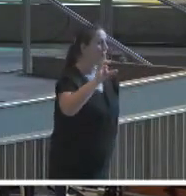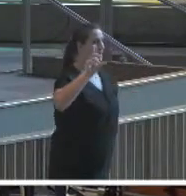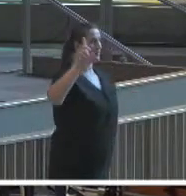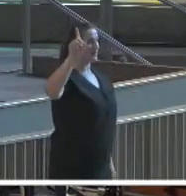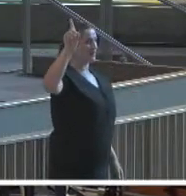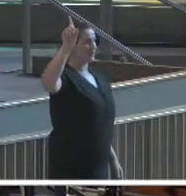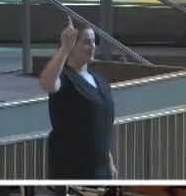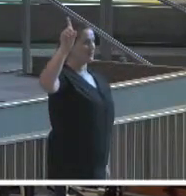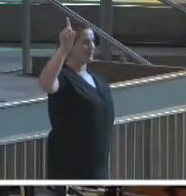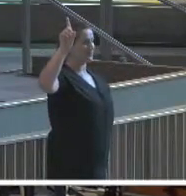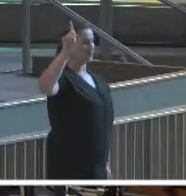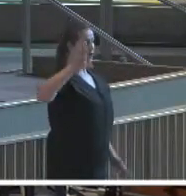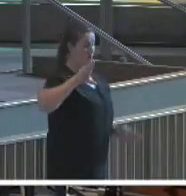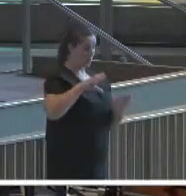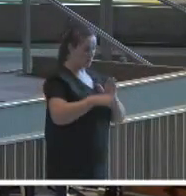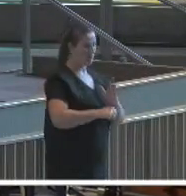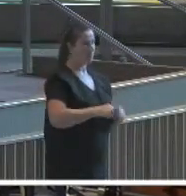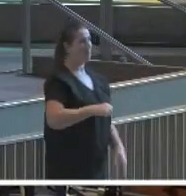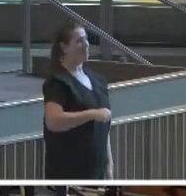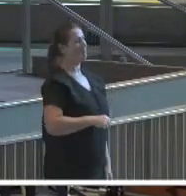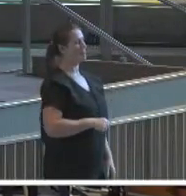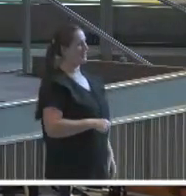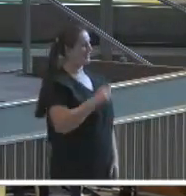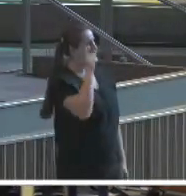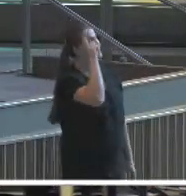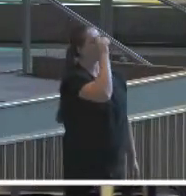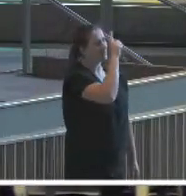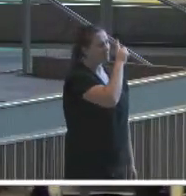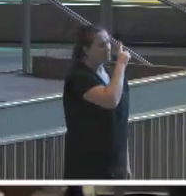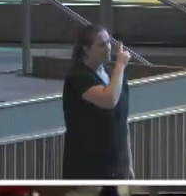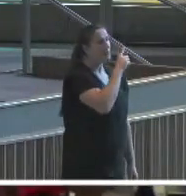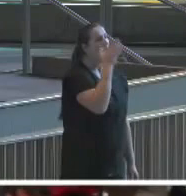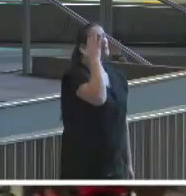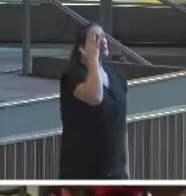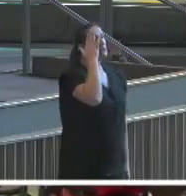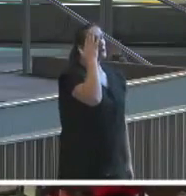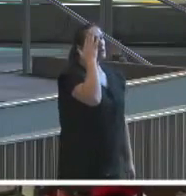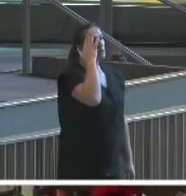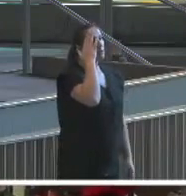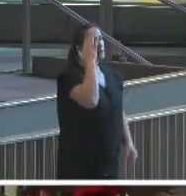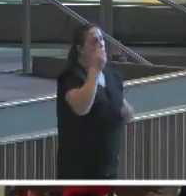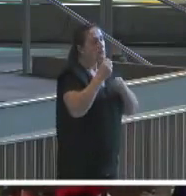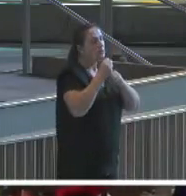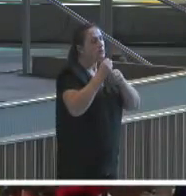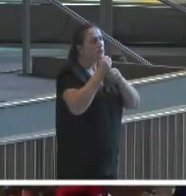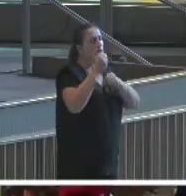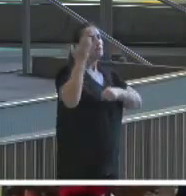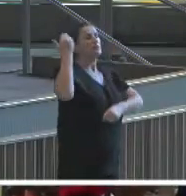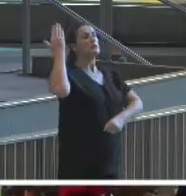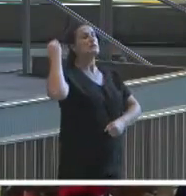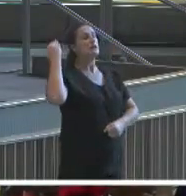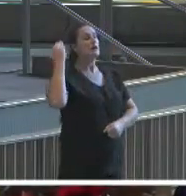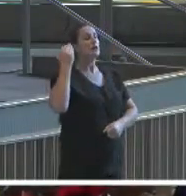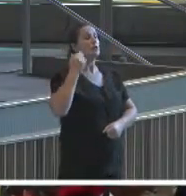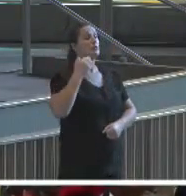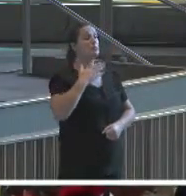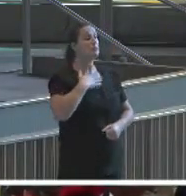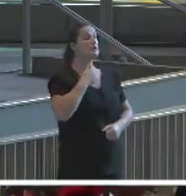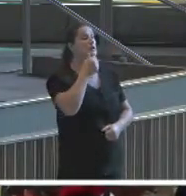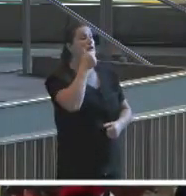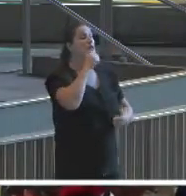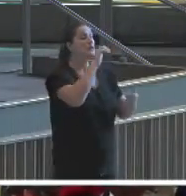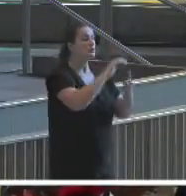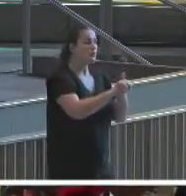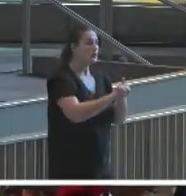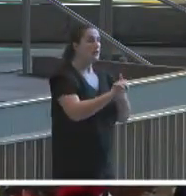negócio complicado, né? É interessante, porque alguns anos atrás a minha esposa estava andando no centro de São Paulo, e ela estava usando uma